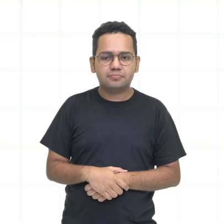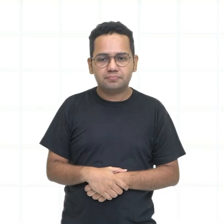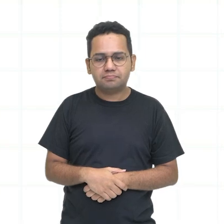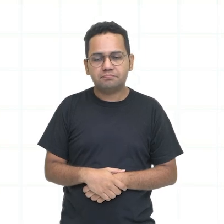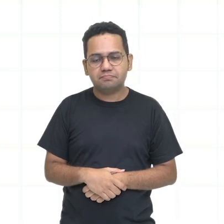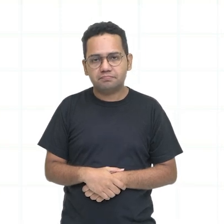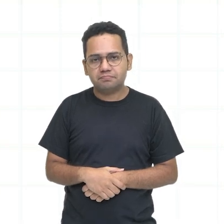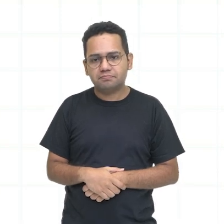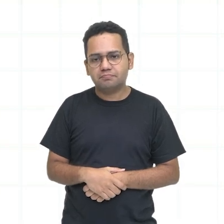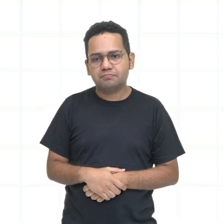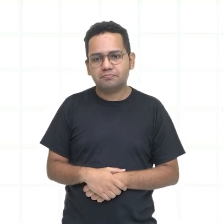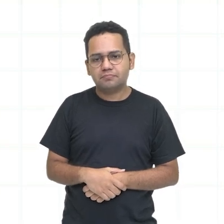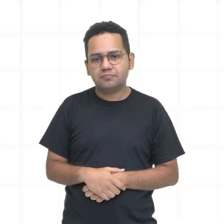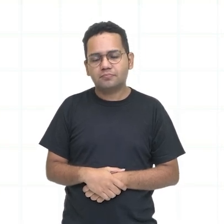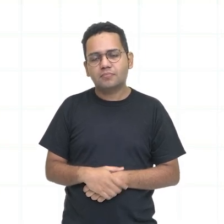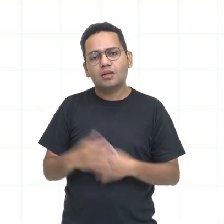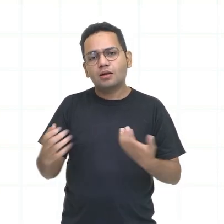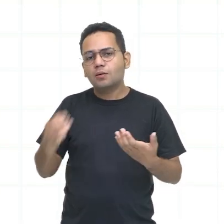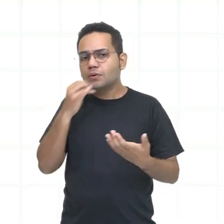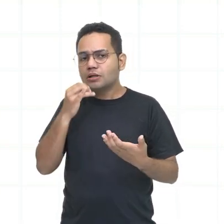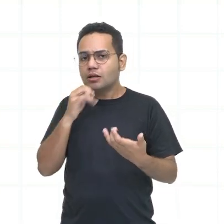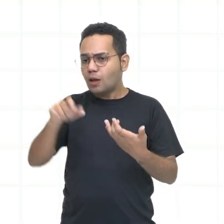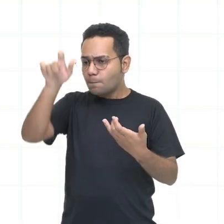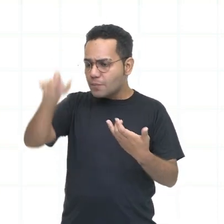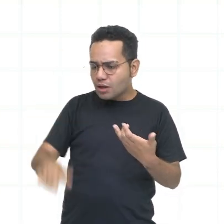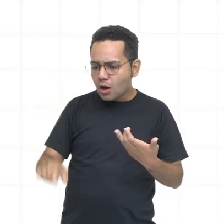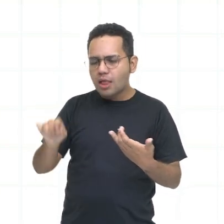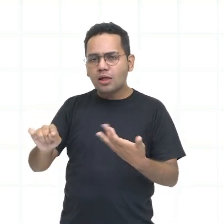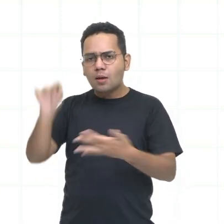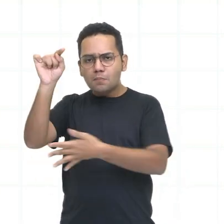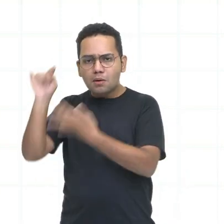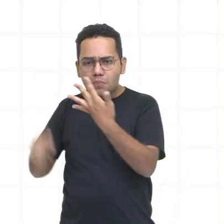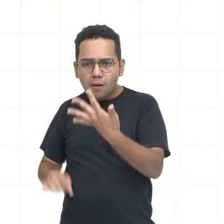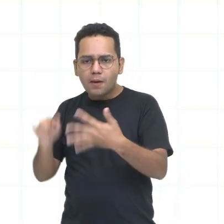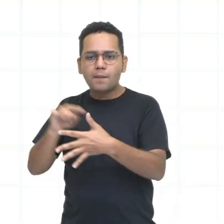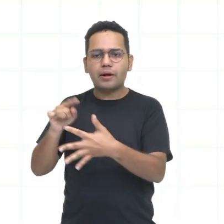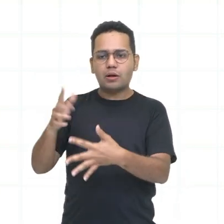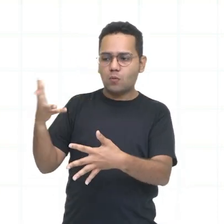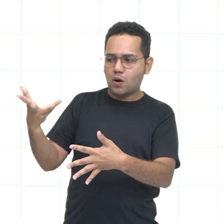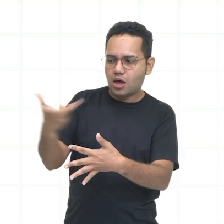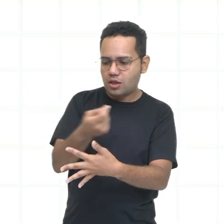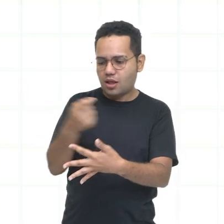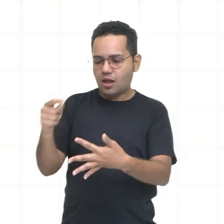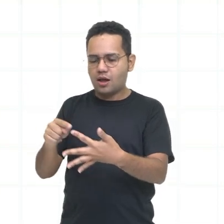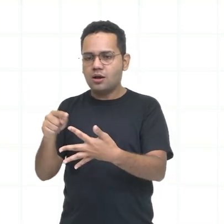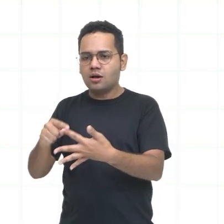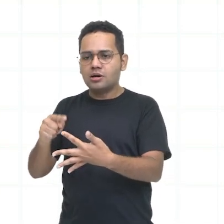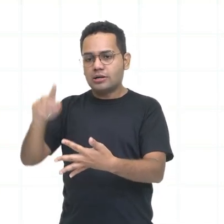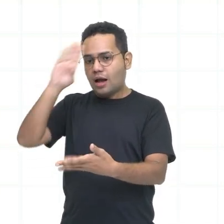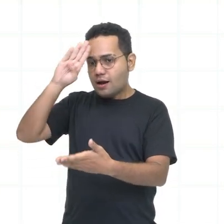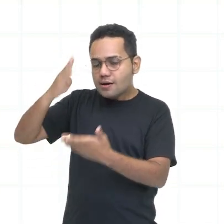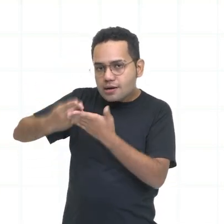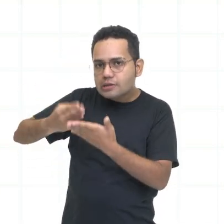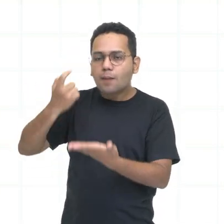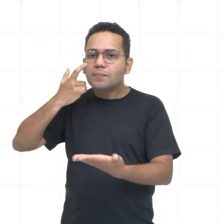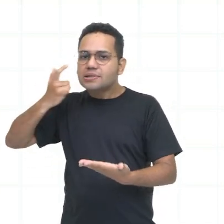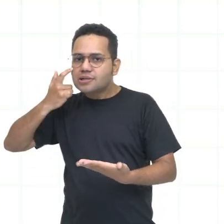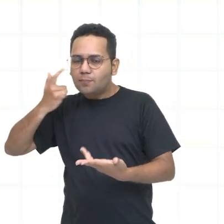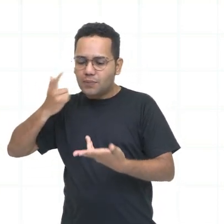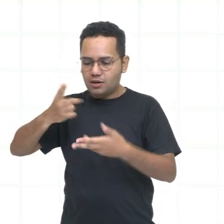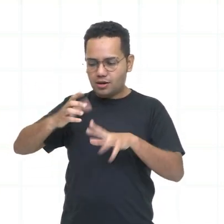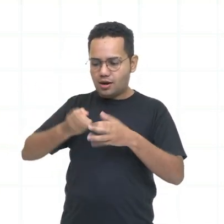de concepções, qualidades, crenças e expressões de um indivíduo, ok? Então, o the é um